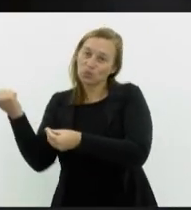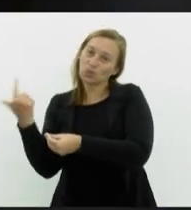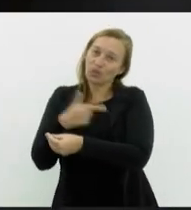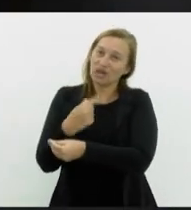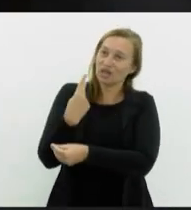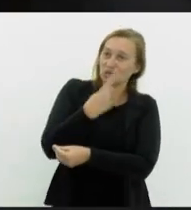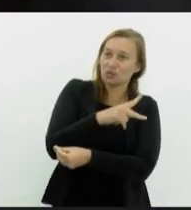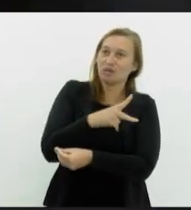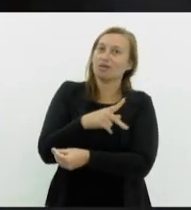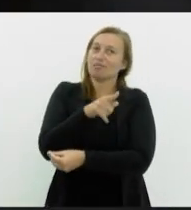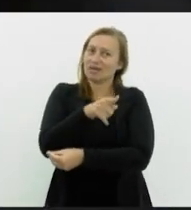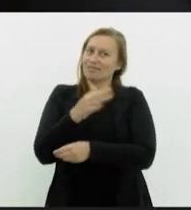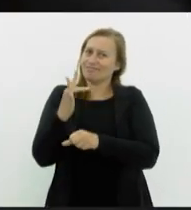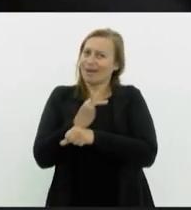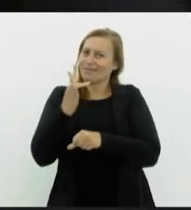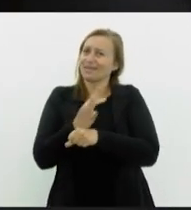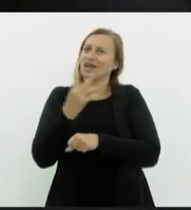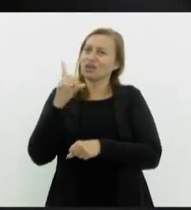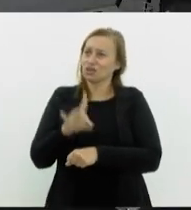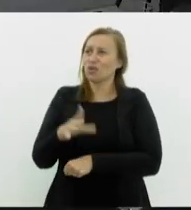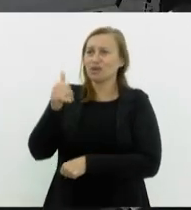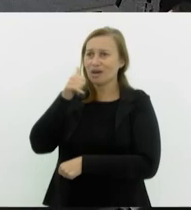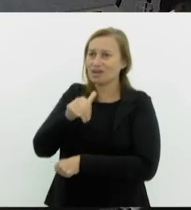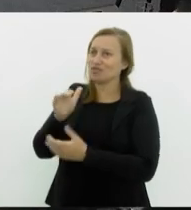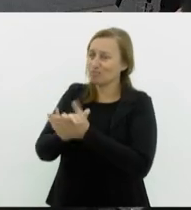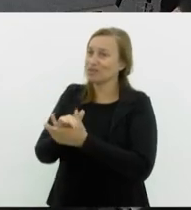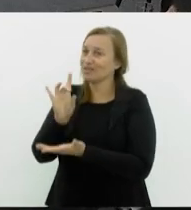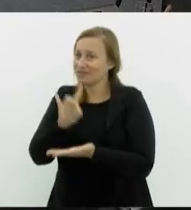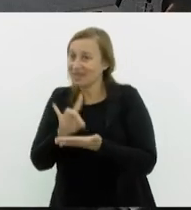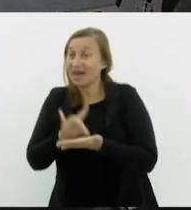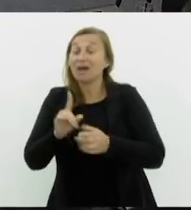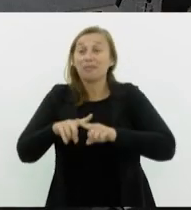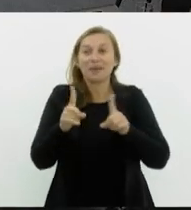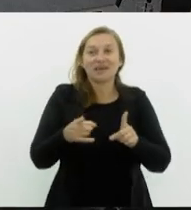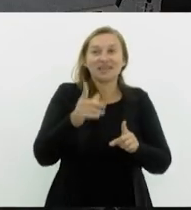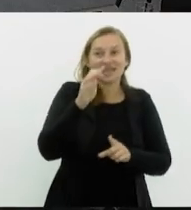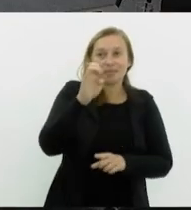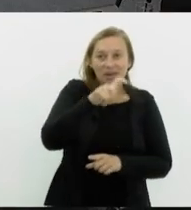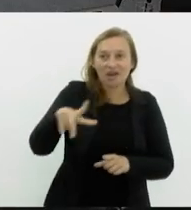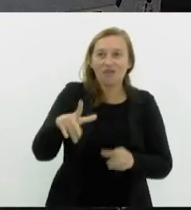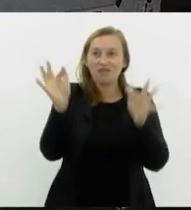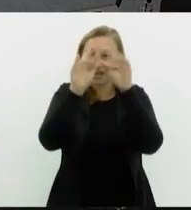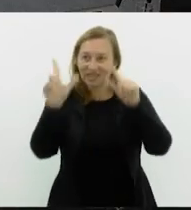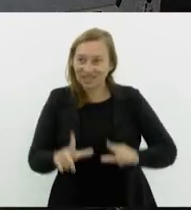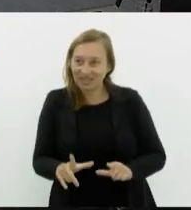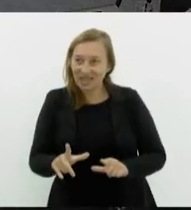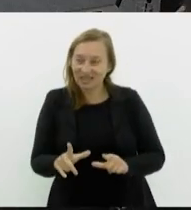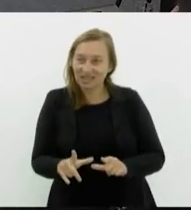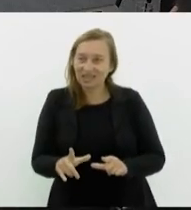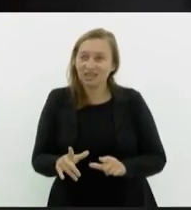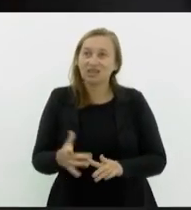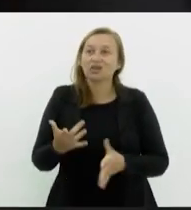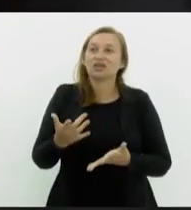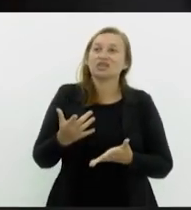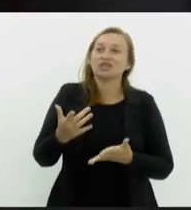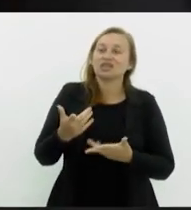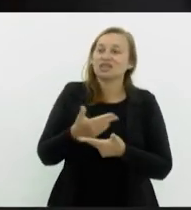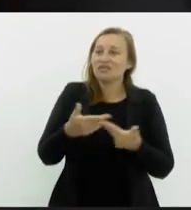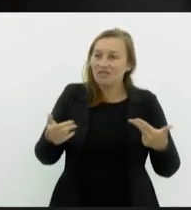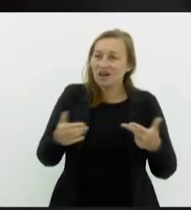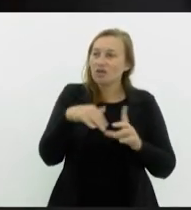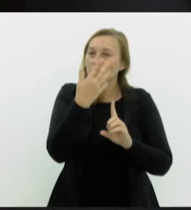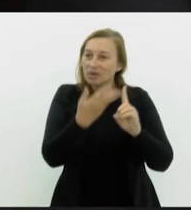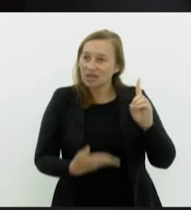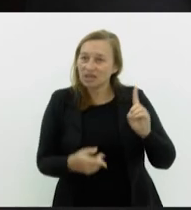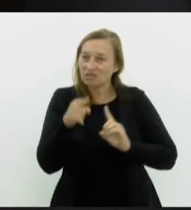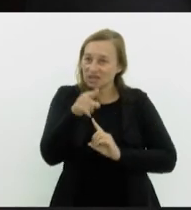para te aturar é só ela mesmo. Mas, Gabriel, olha, você seja muito feliz, eu acho que essa é, dentre tantas homenagens que você vai